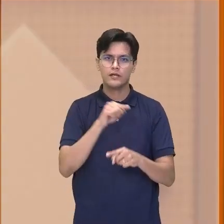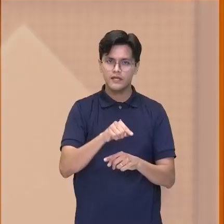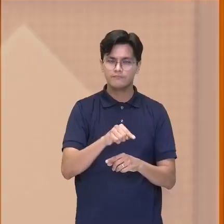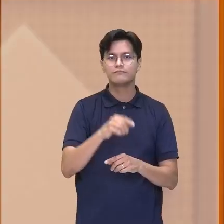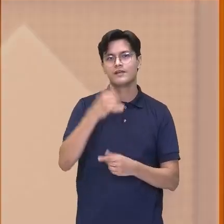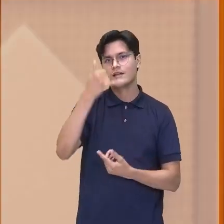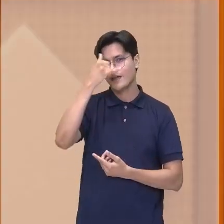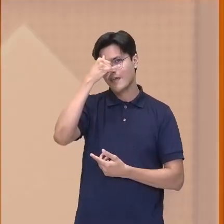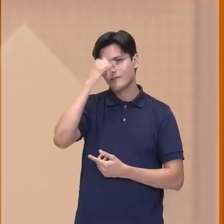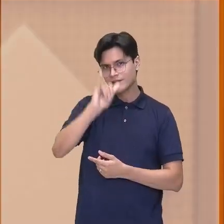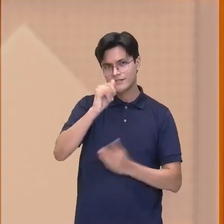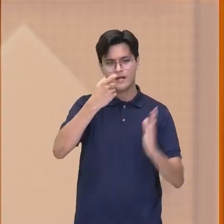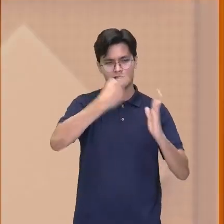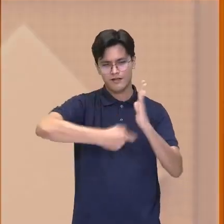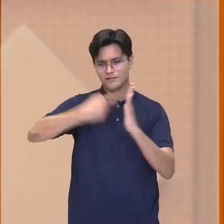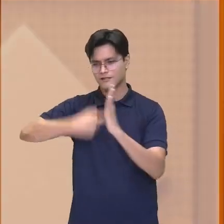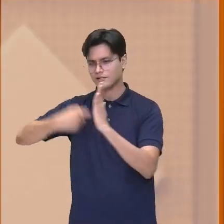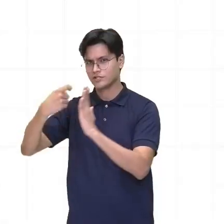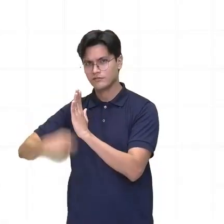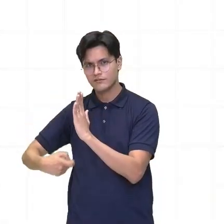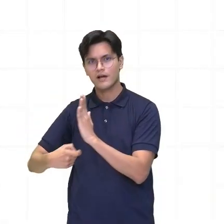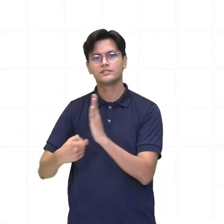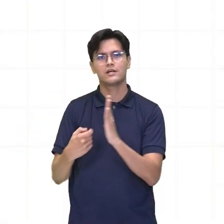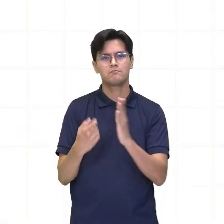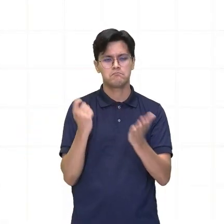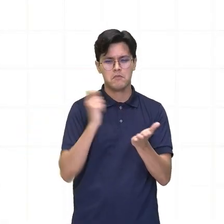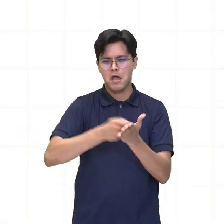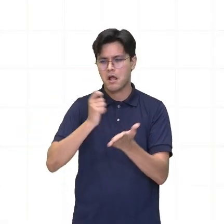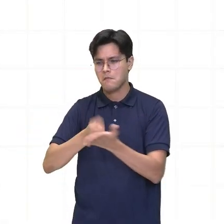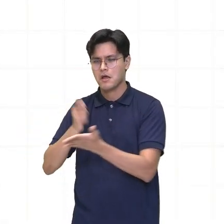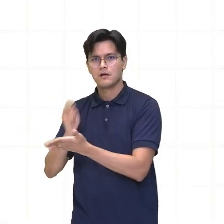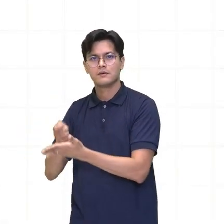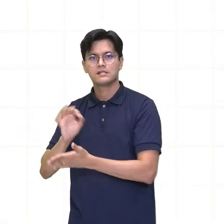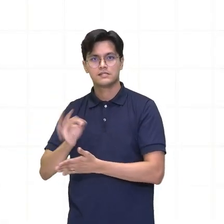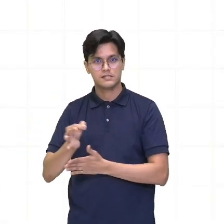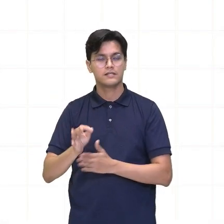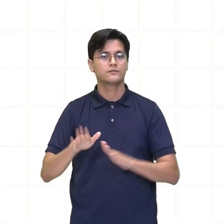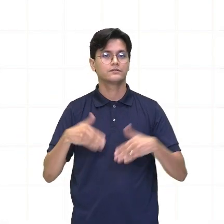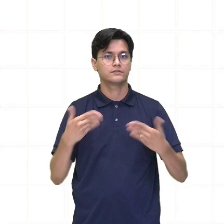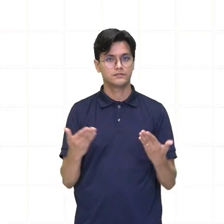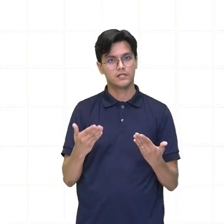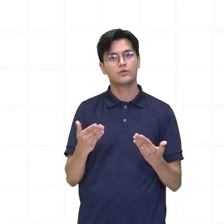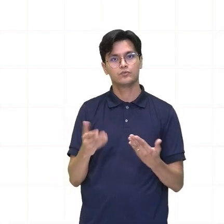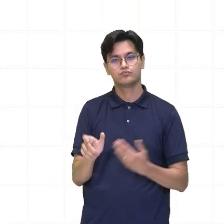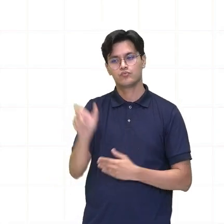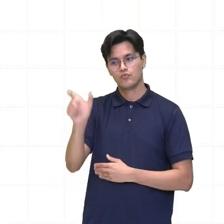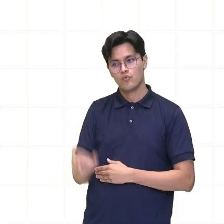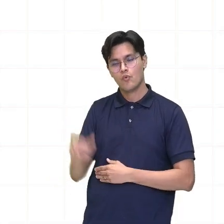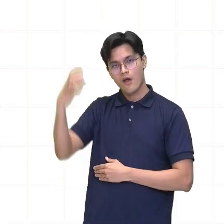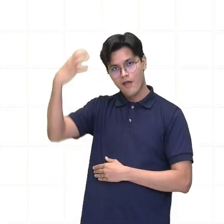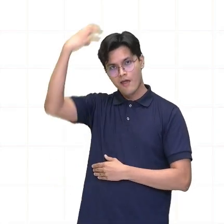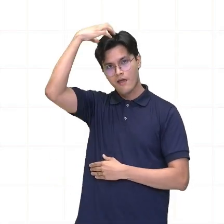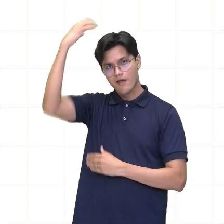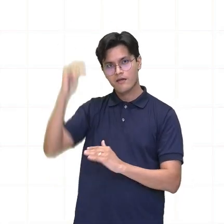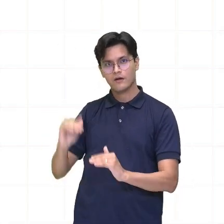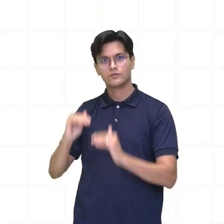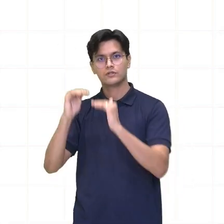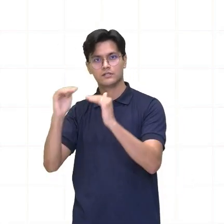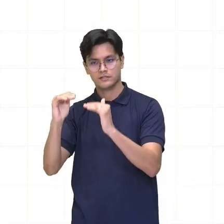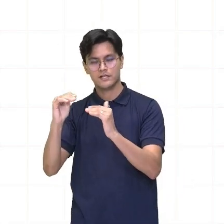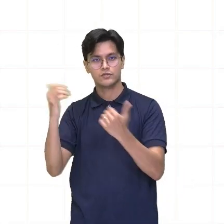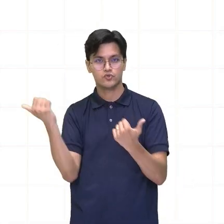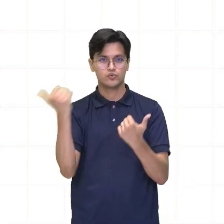comercial, certo? Continuem comigo. A autoridade real vai substituir o poder local dos